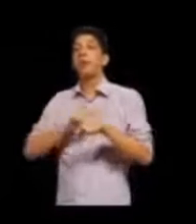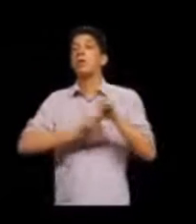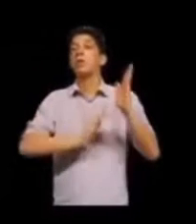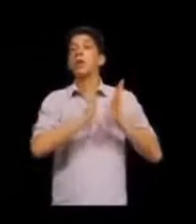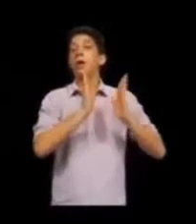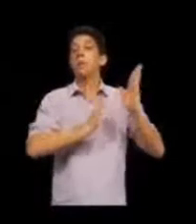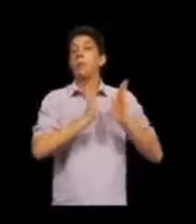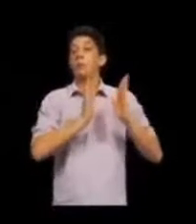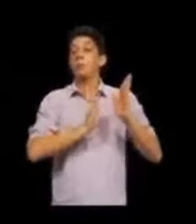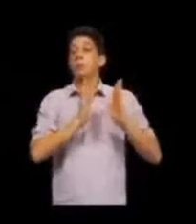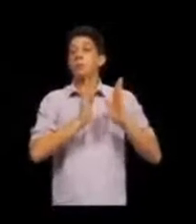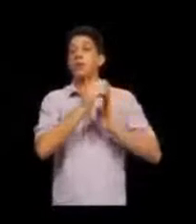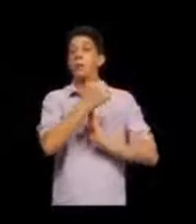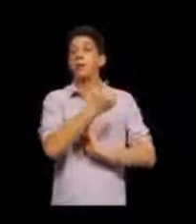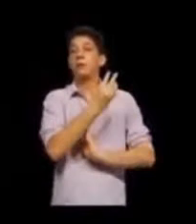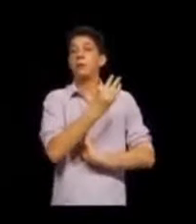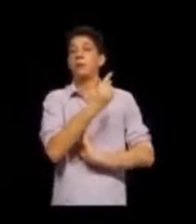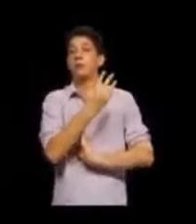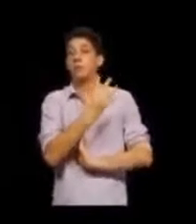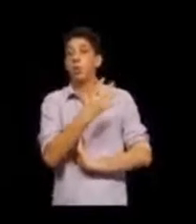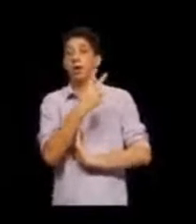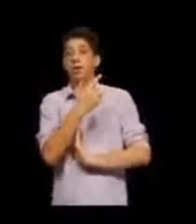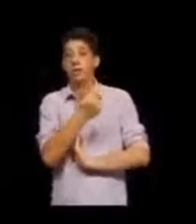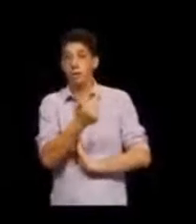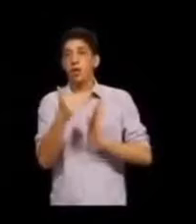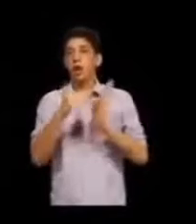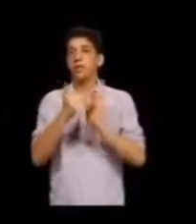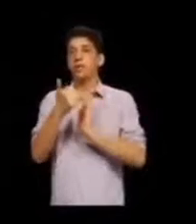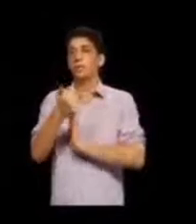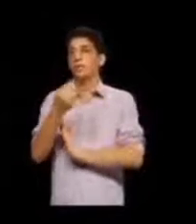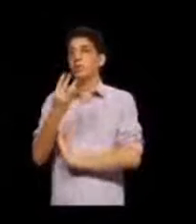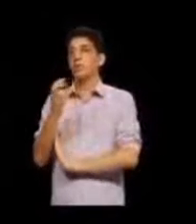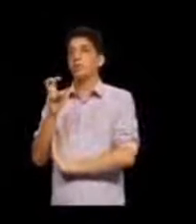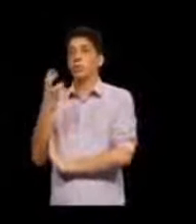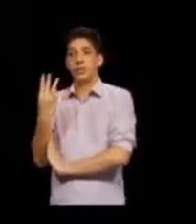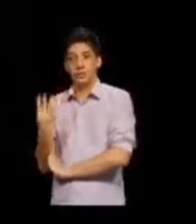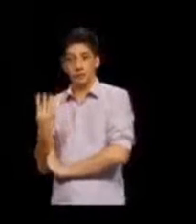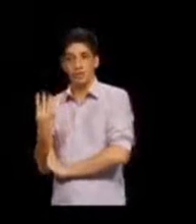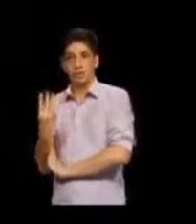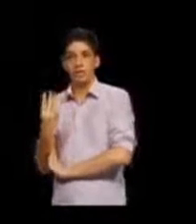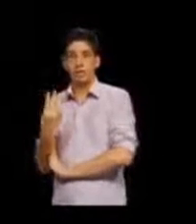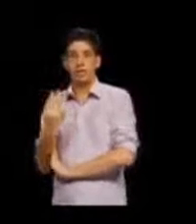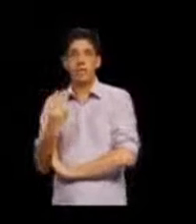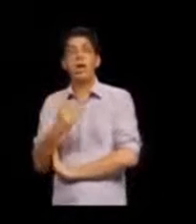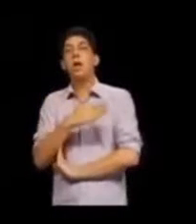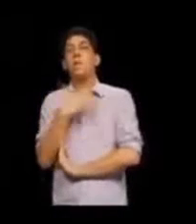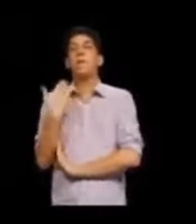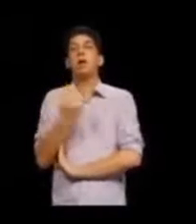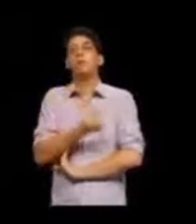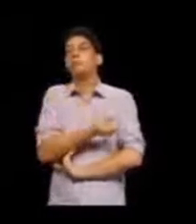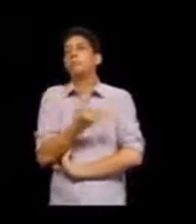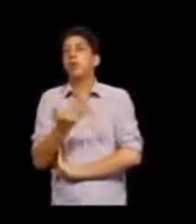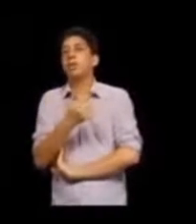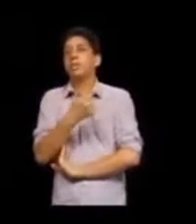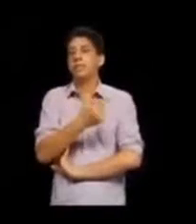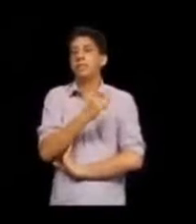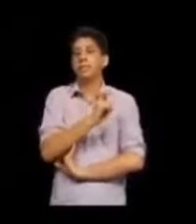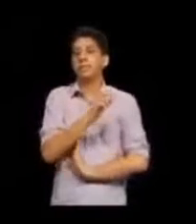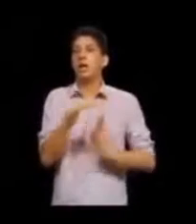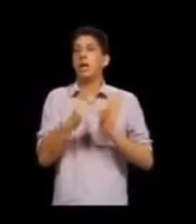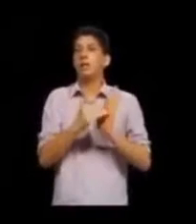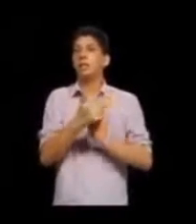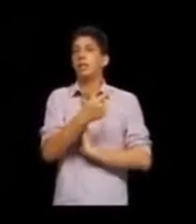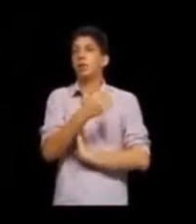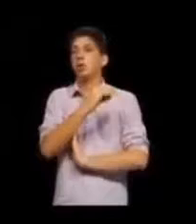cometeu, 1342 a 1353, Tá? E ela teve de 75